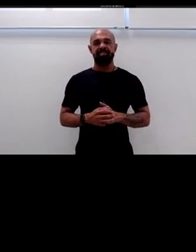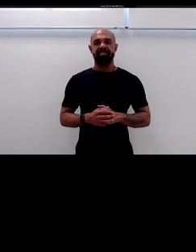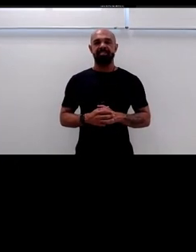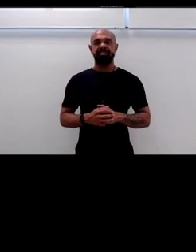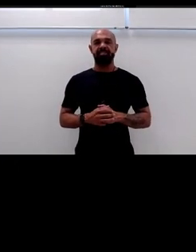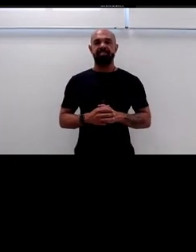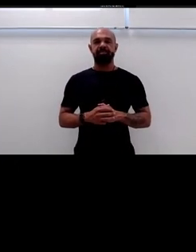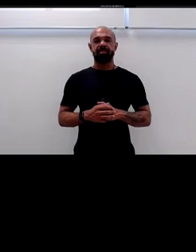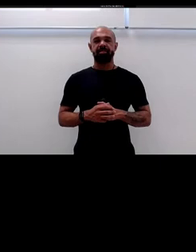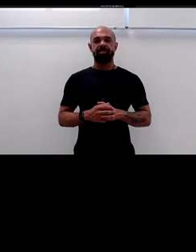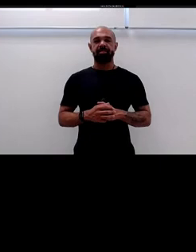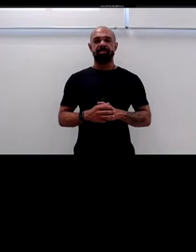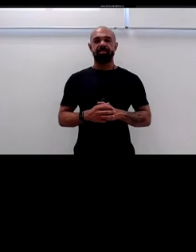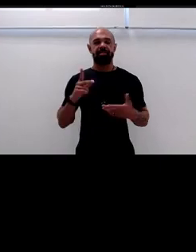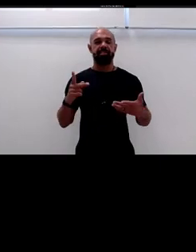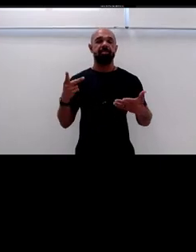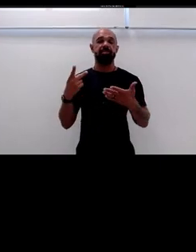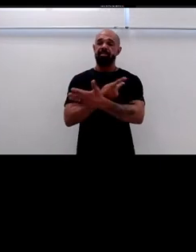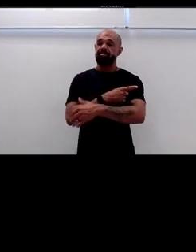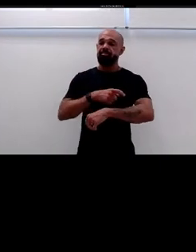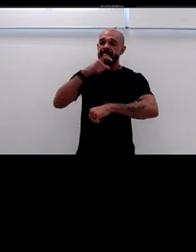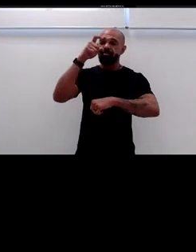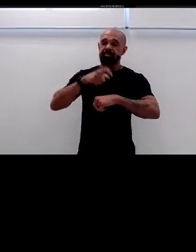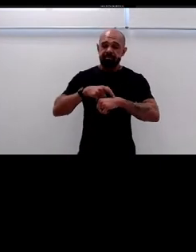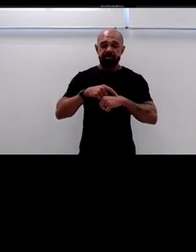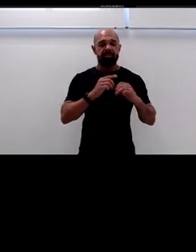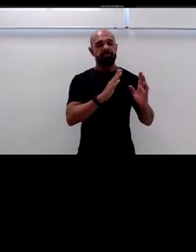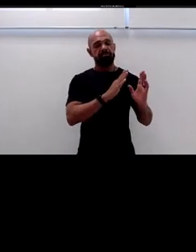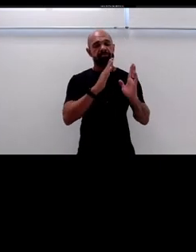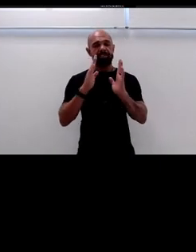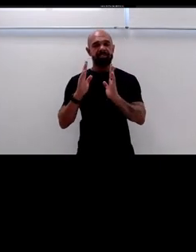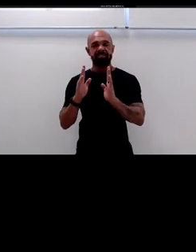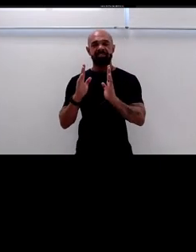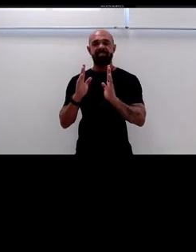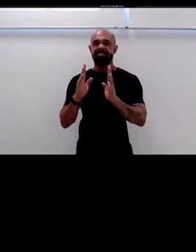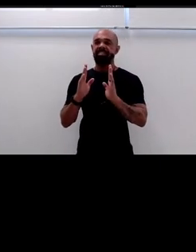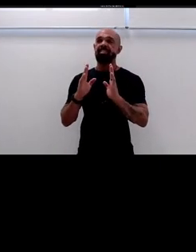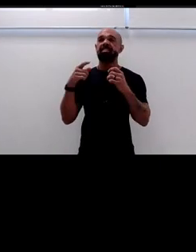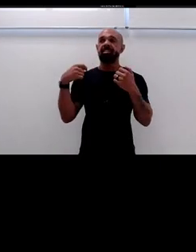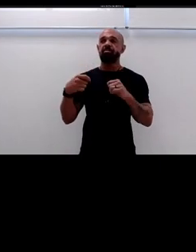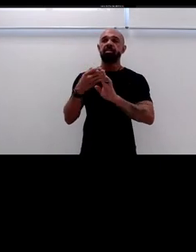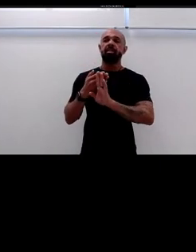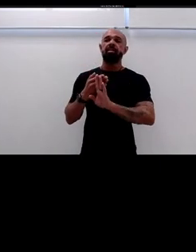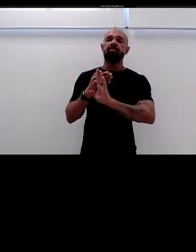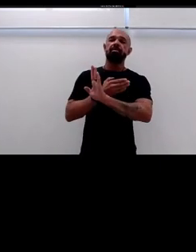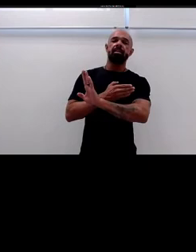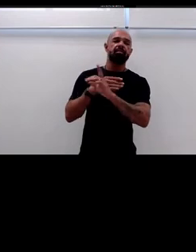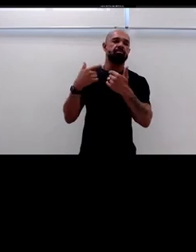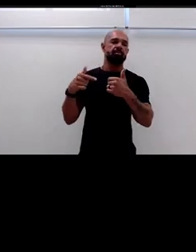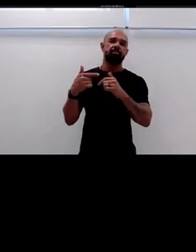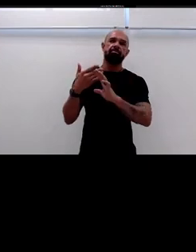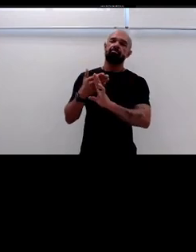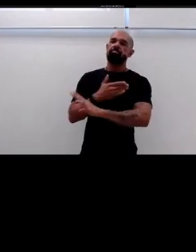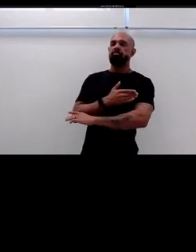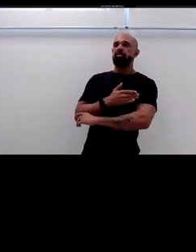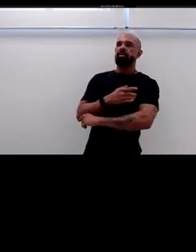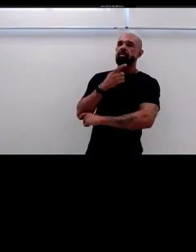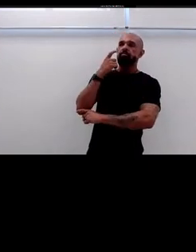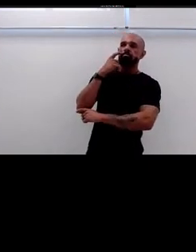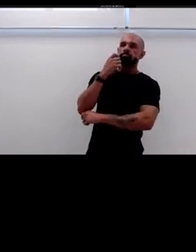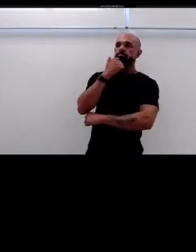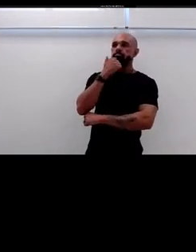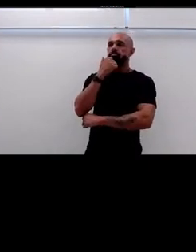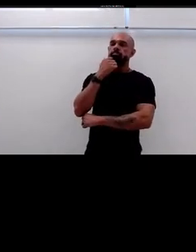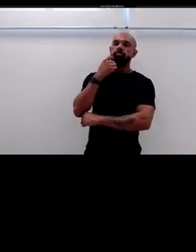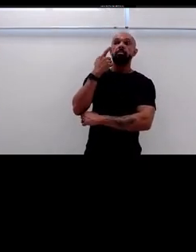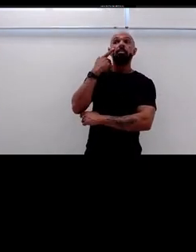Aí depois chega um momento que você tem que se afastar um pouco do trabalho para ver se ele